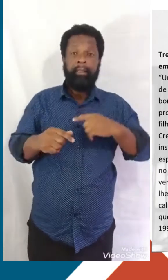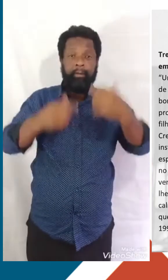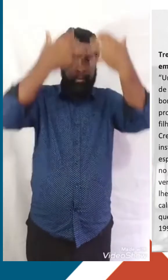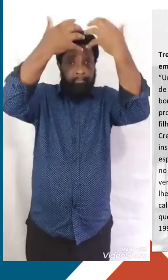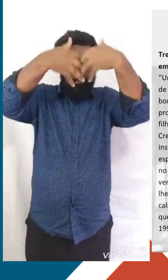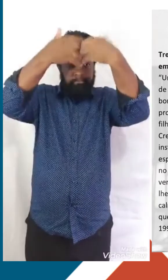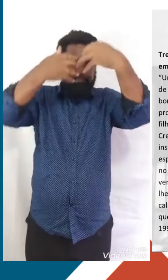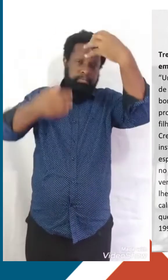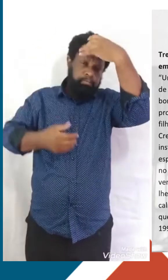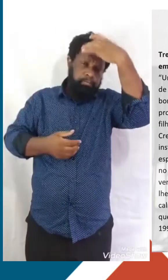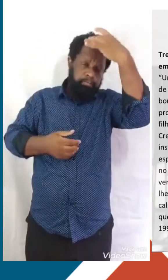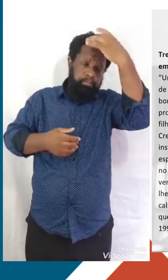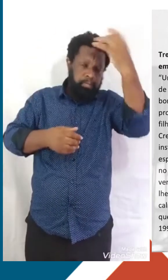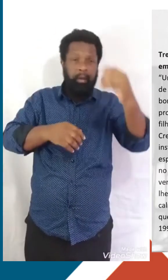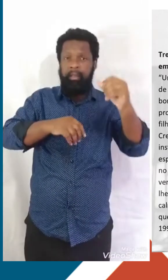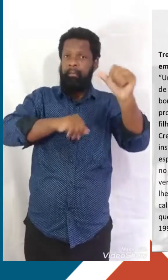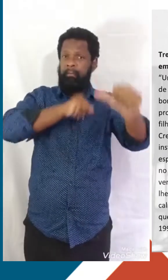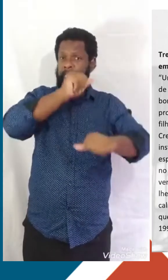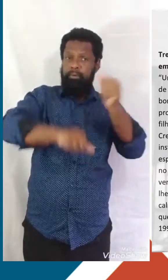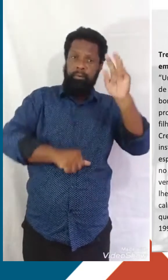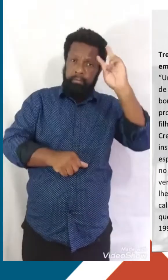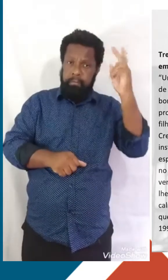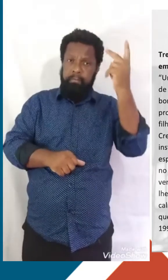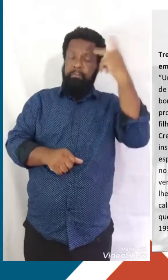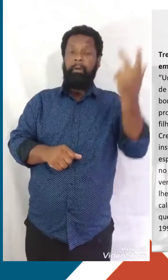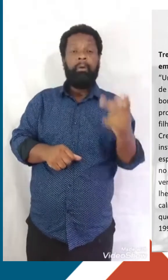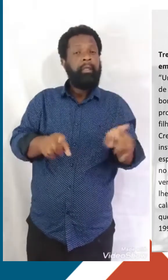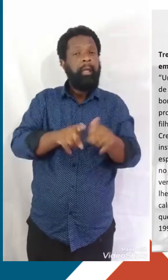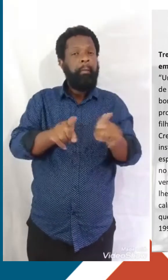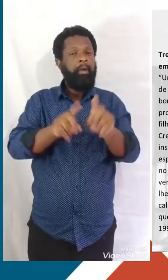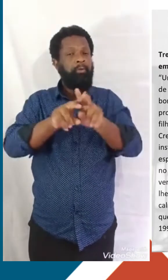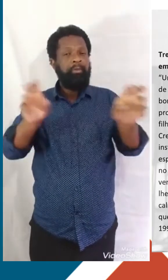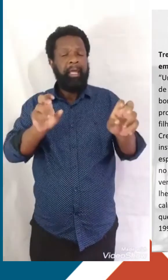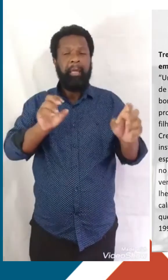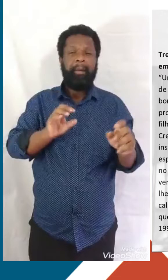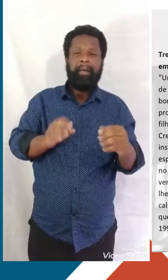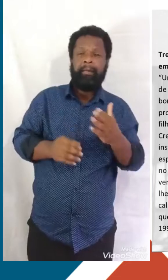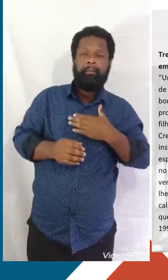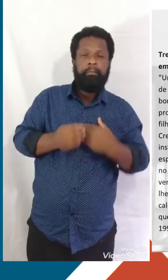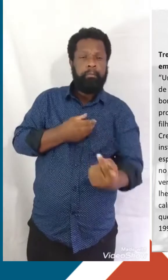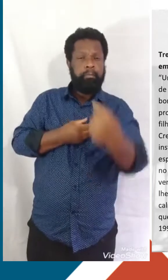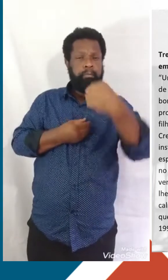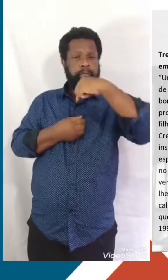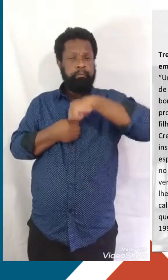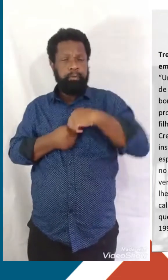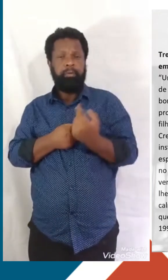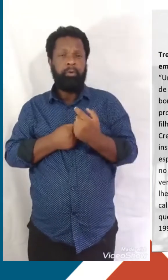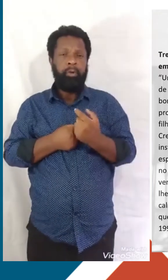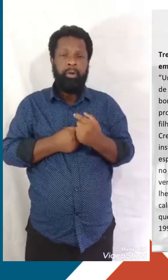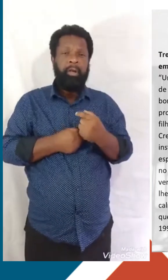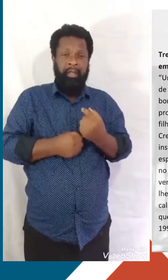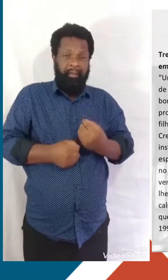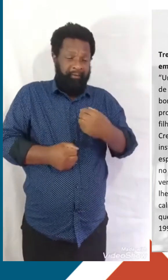de consciência está presente, assim como os temas subjetivos, a descrição psicológica e